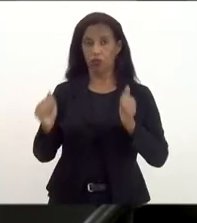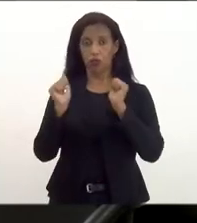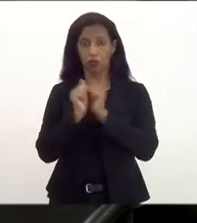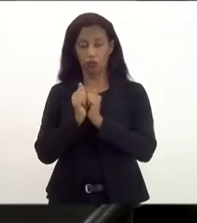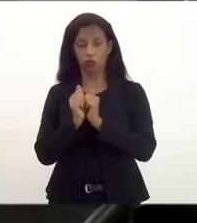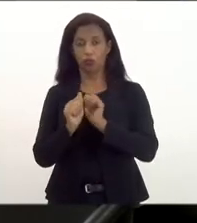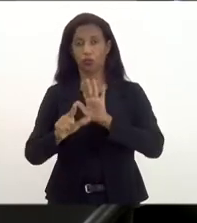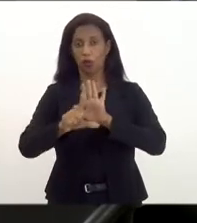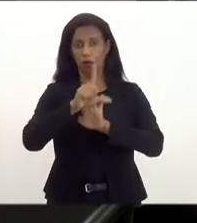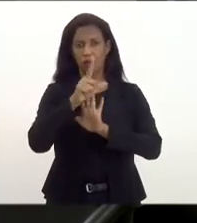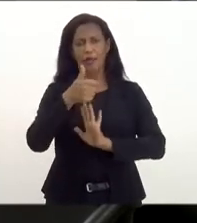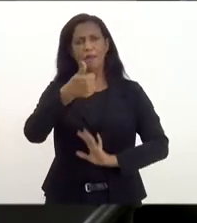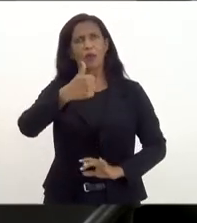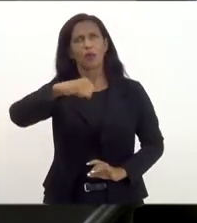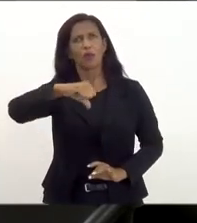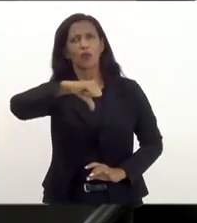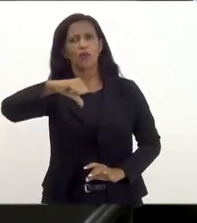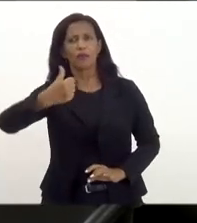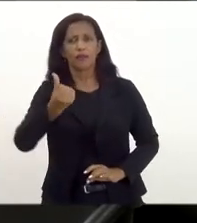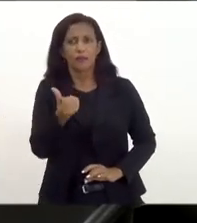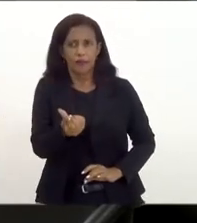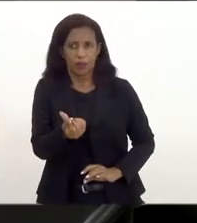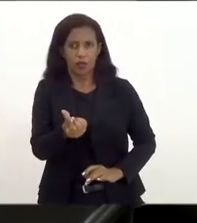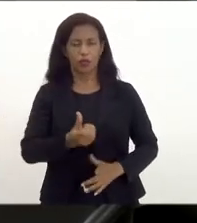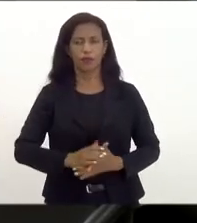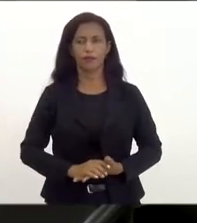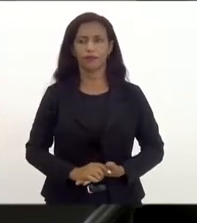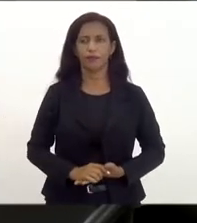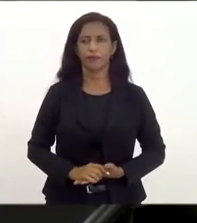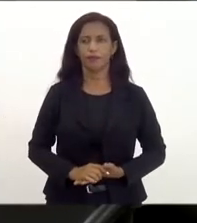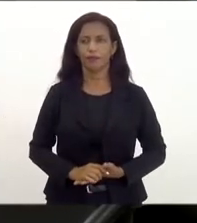em 1996 de